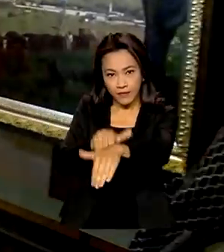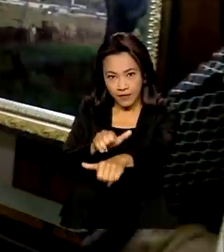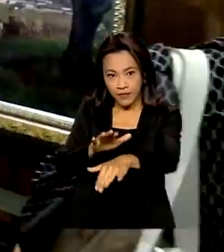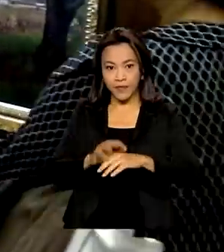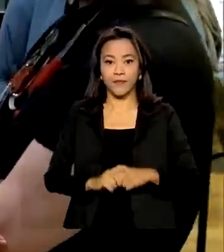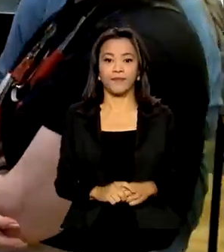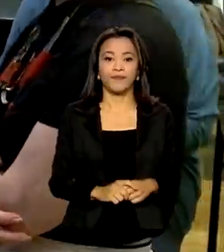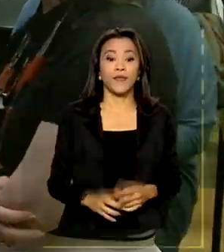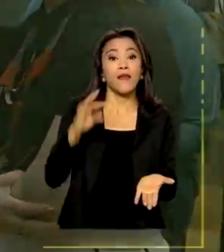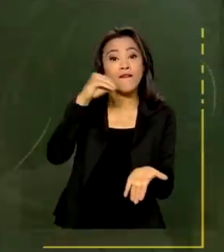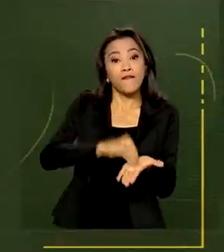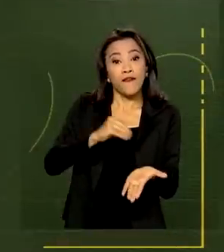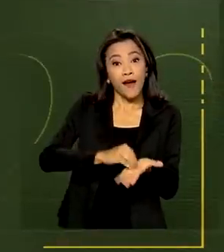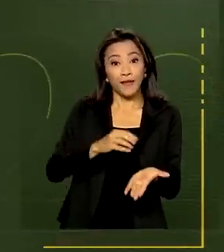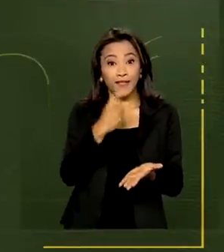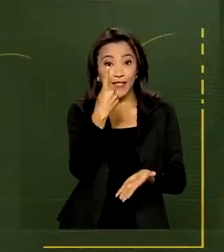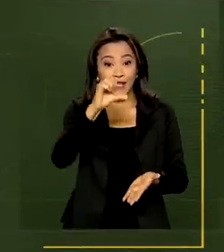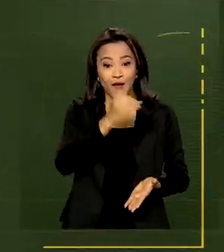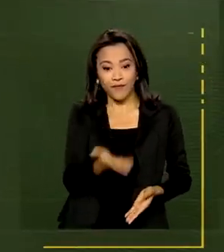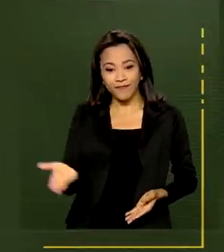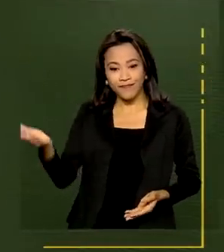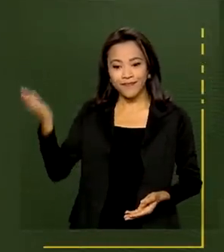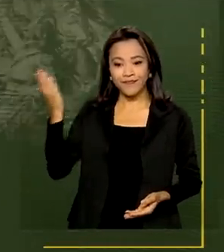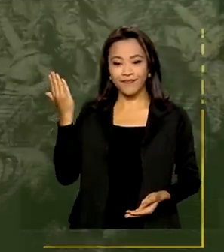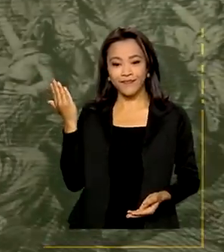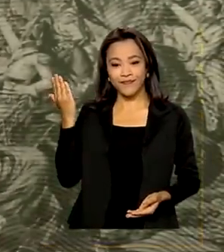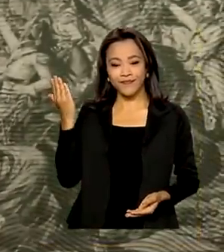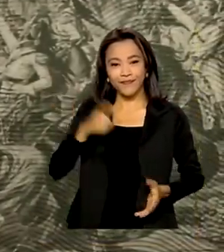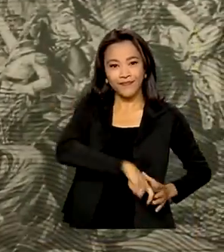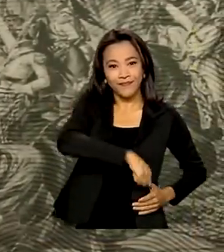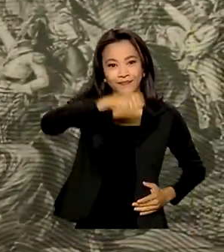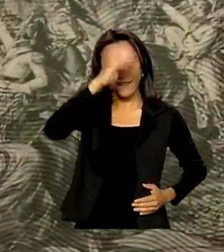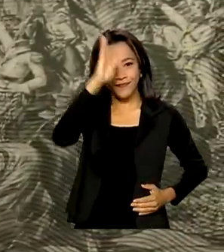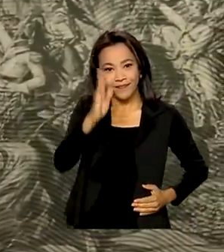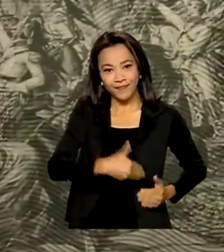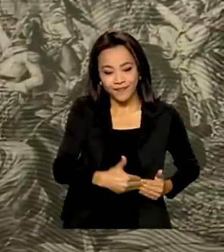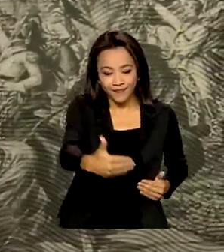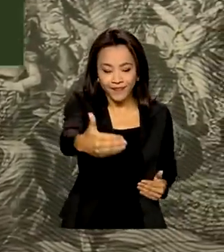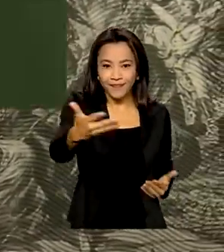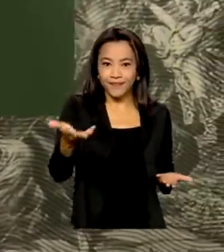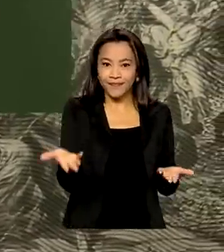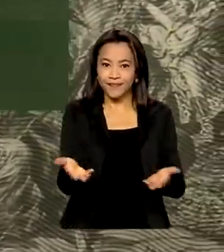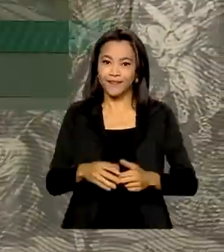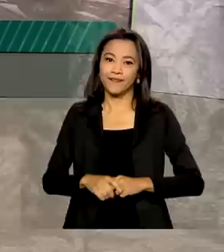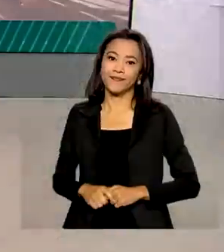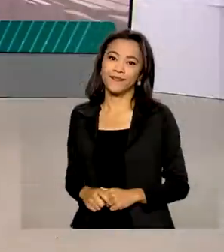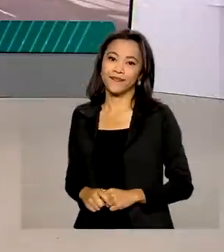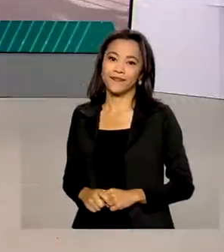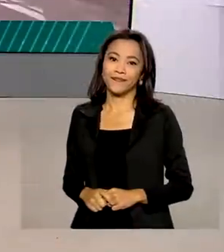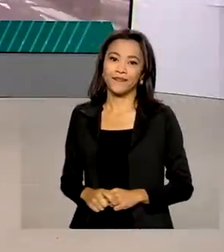setembro. E faltam 19 dias para o bicentenário da independência do Brasil.